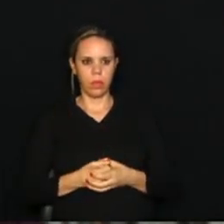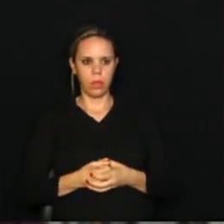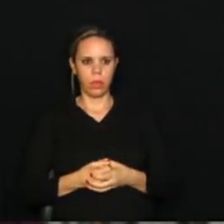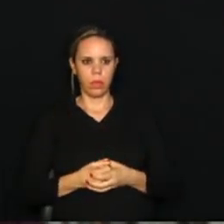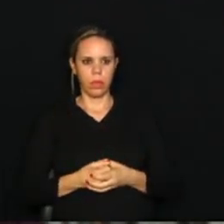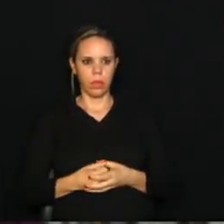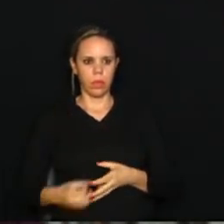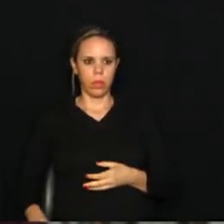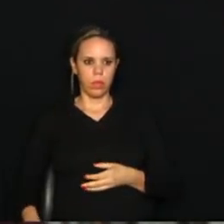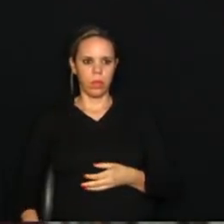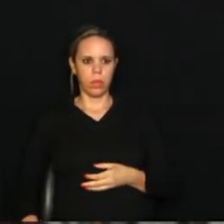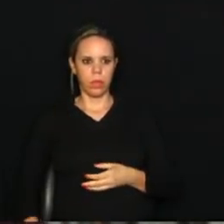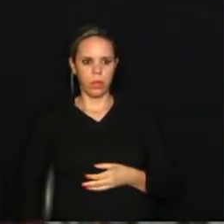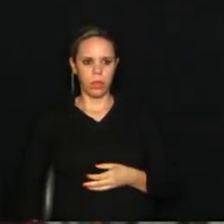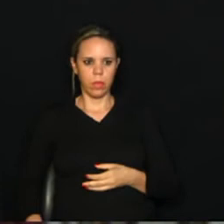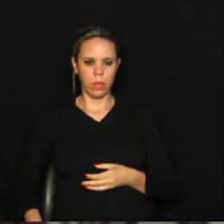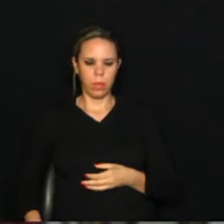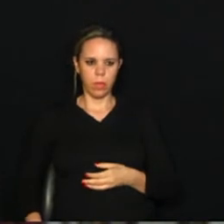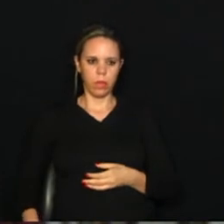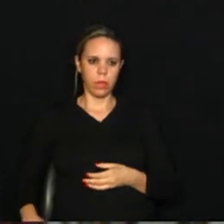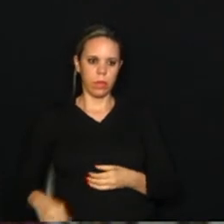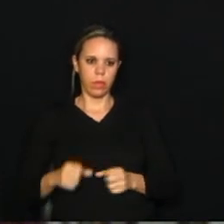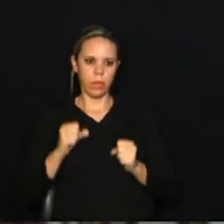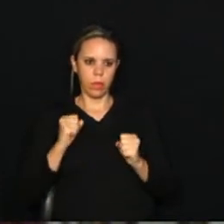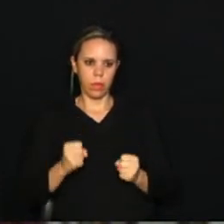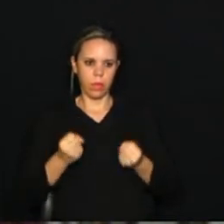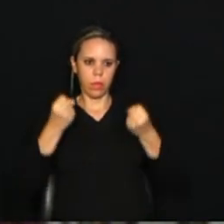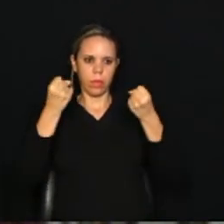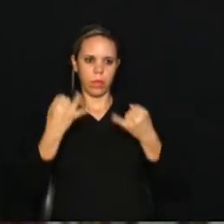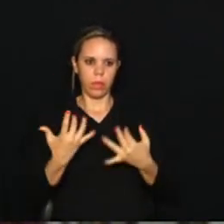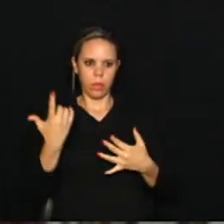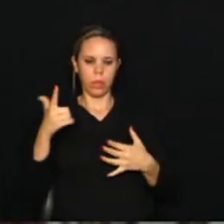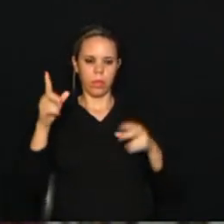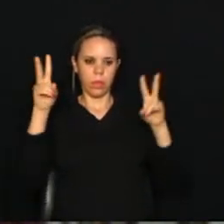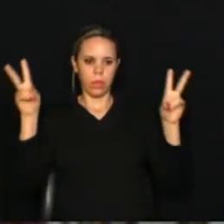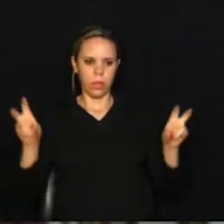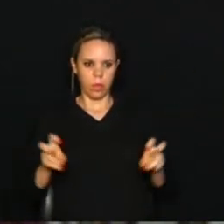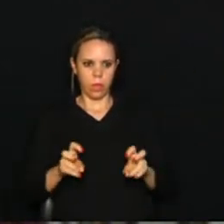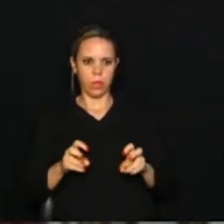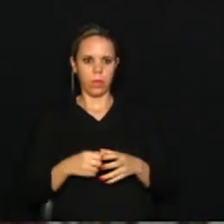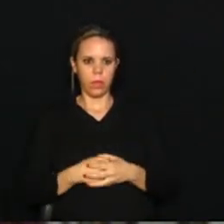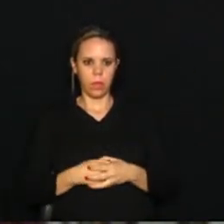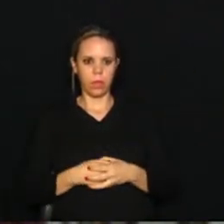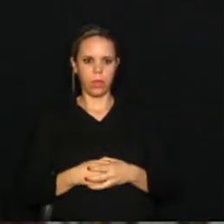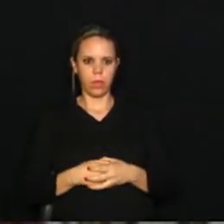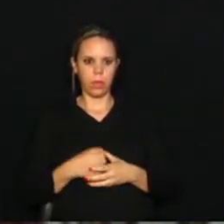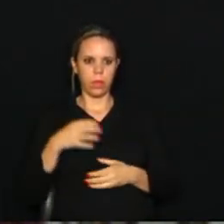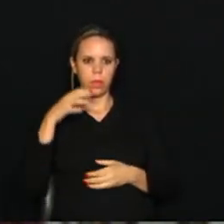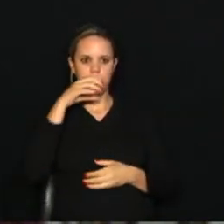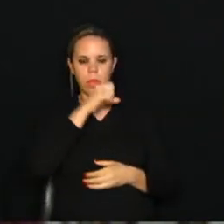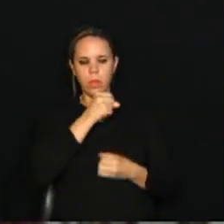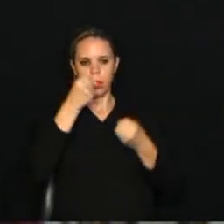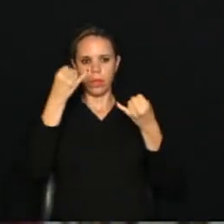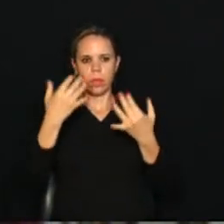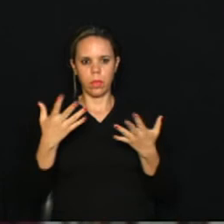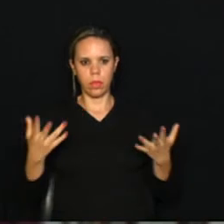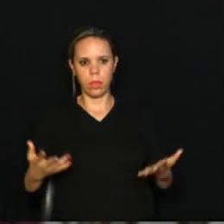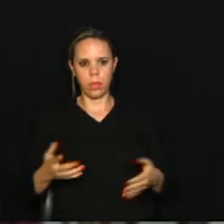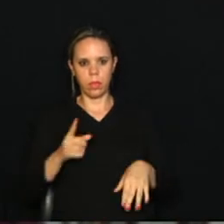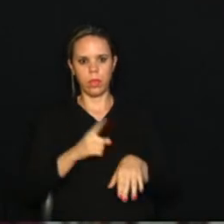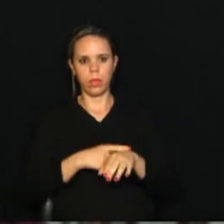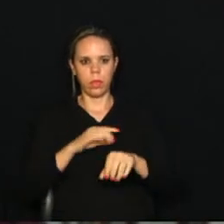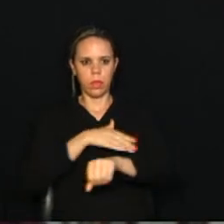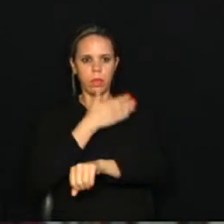E aí podemos abordar outros assuntos. Uma rápida palavra sobre tempo